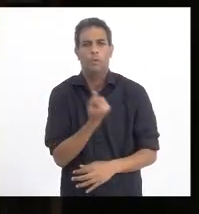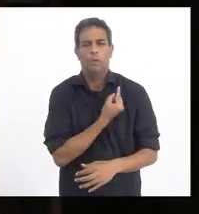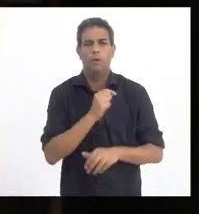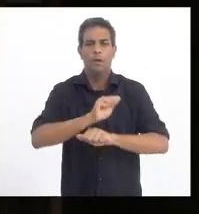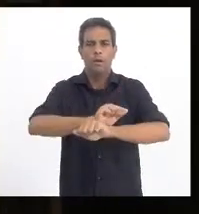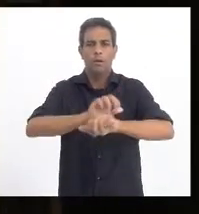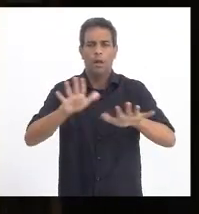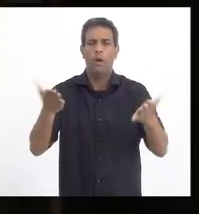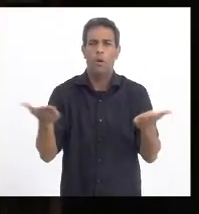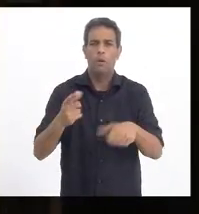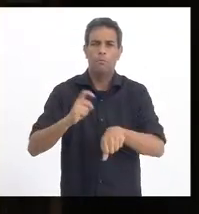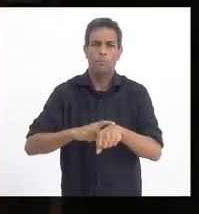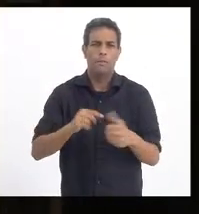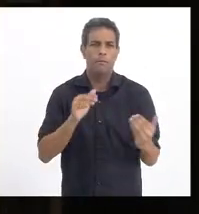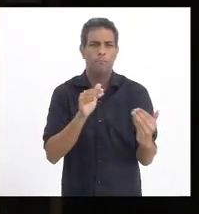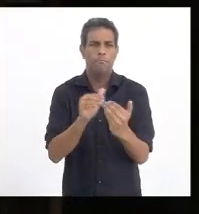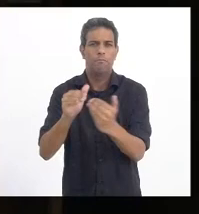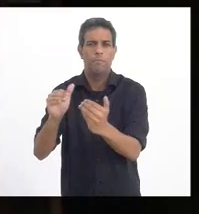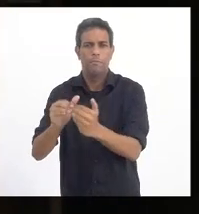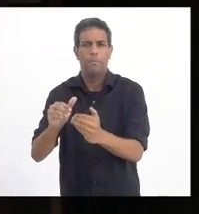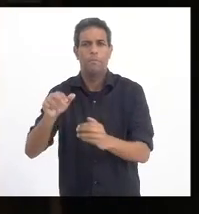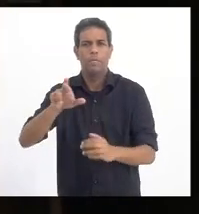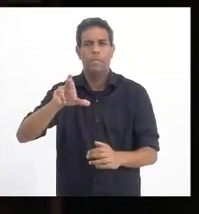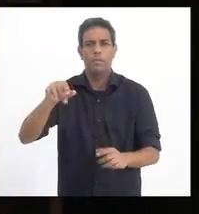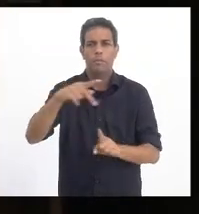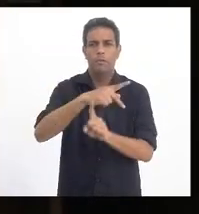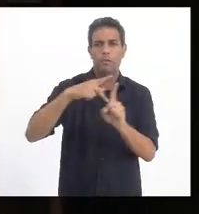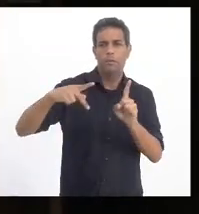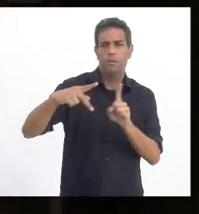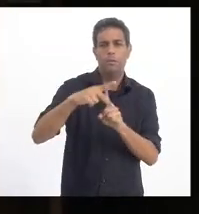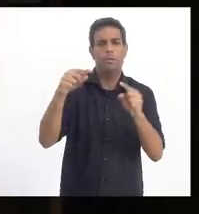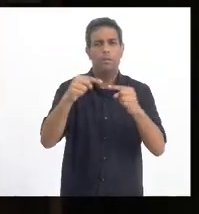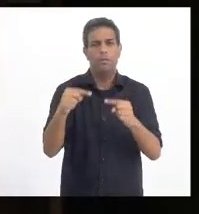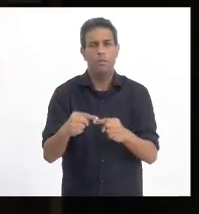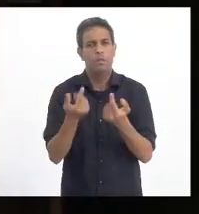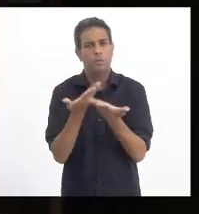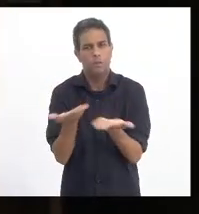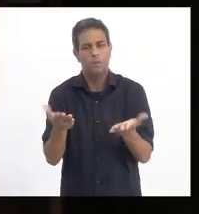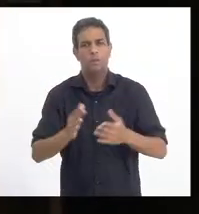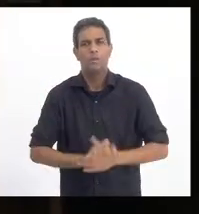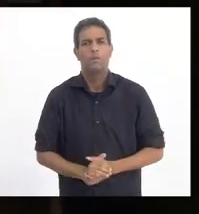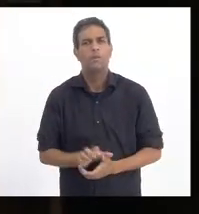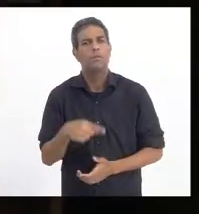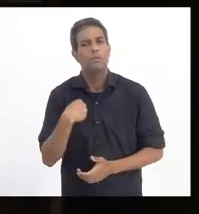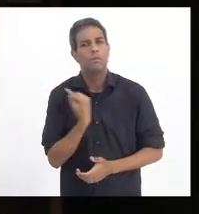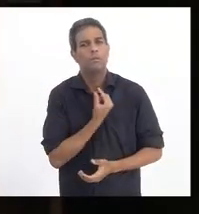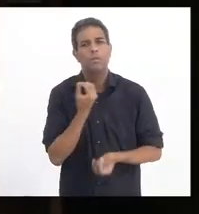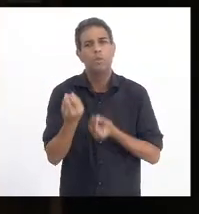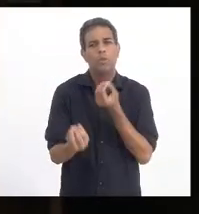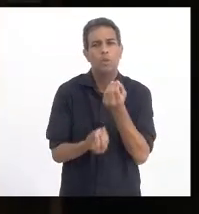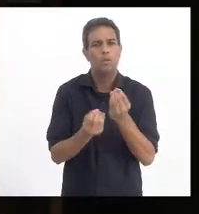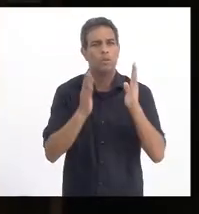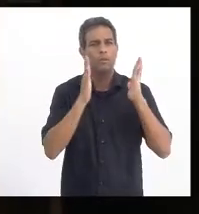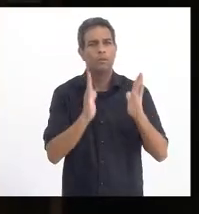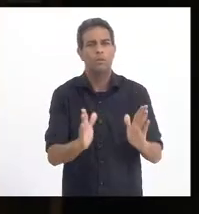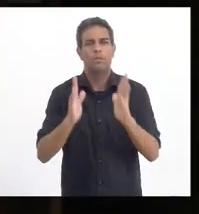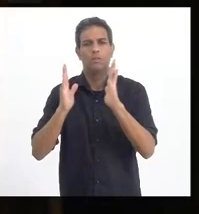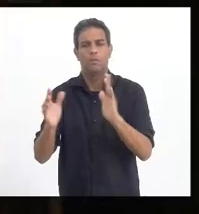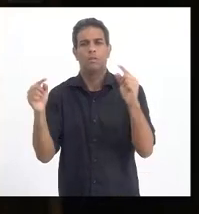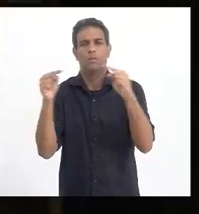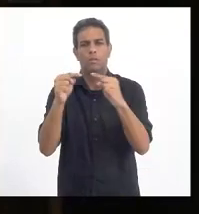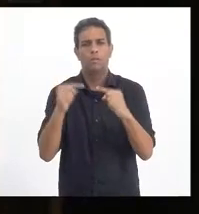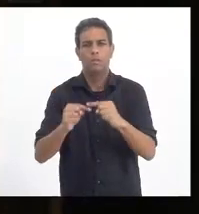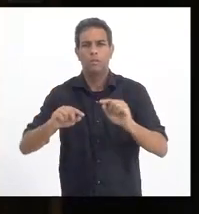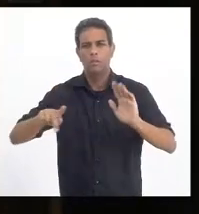dessa forma houve a concordância do Rio previdência nós colocamos no texto da Lei e assim consta